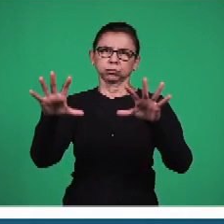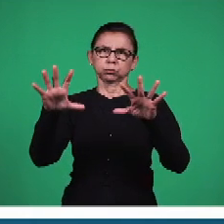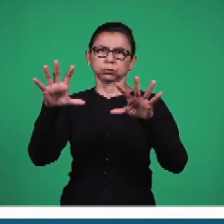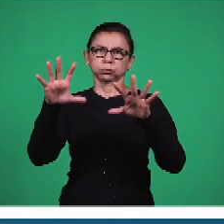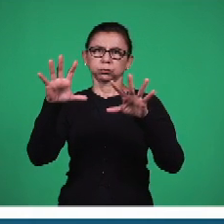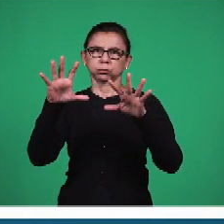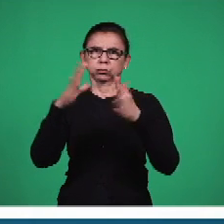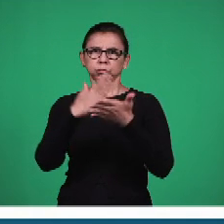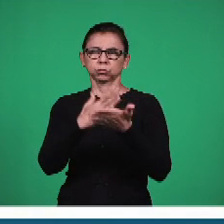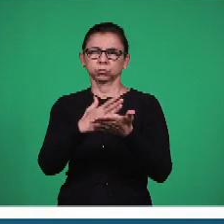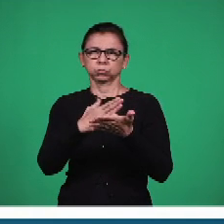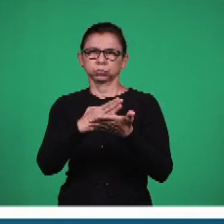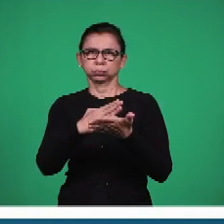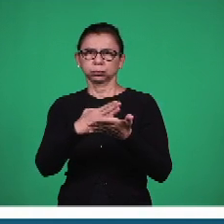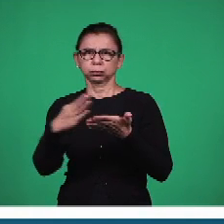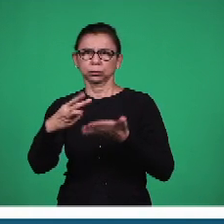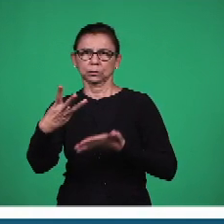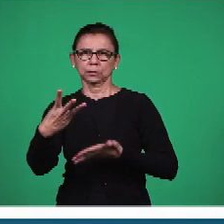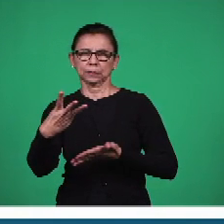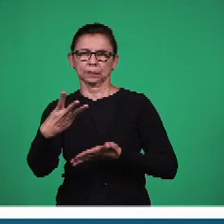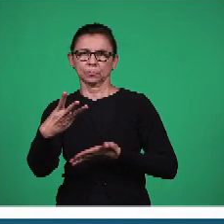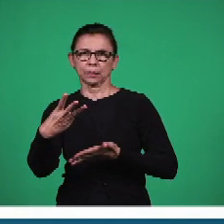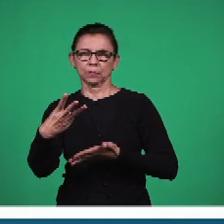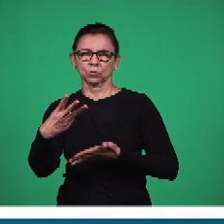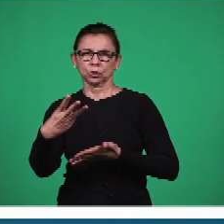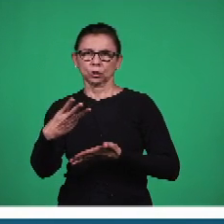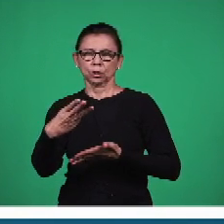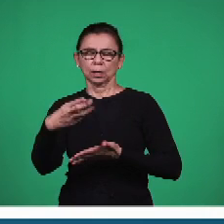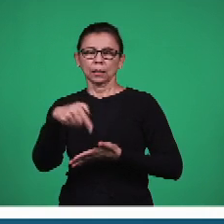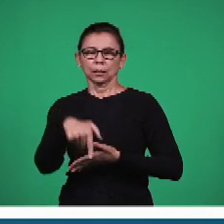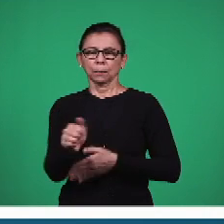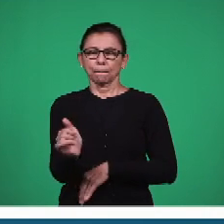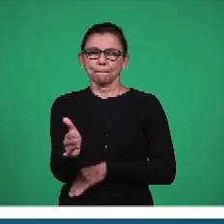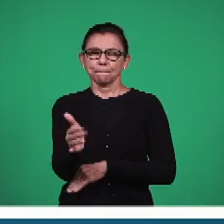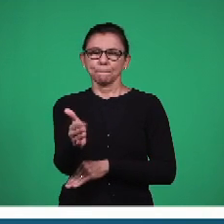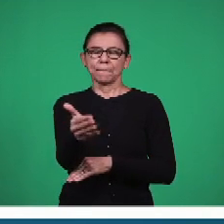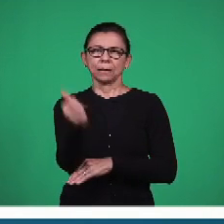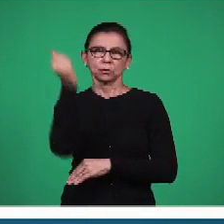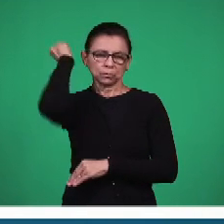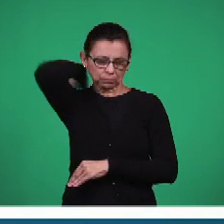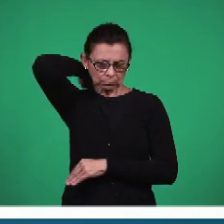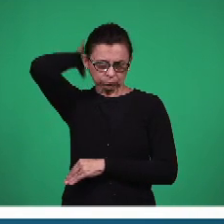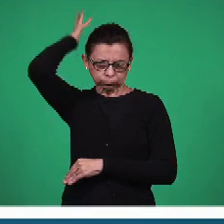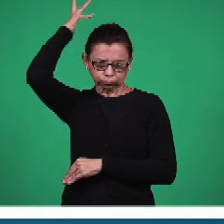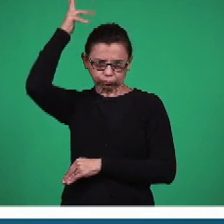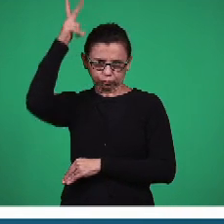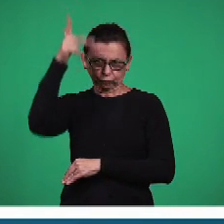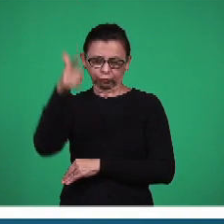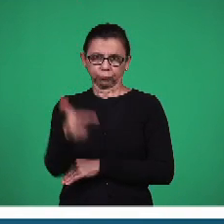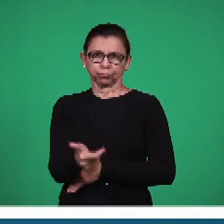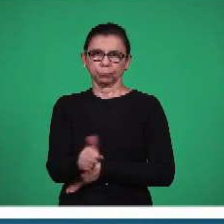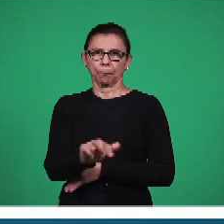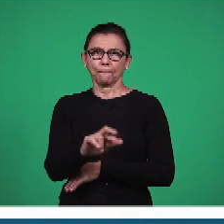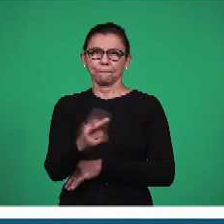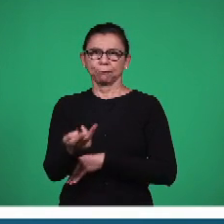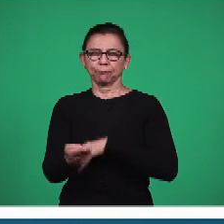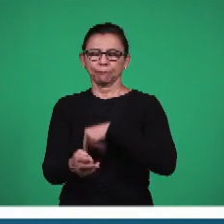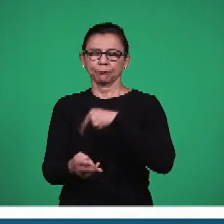terça parte das criaturas que tinham vida no mar e perdeu-se a terça parte das naus. Isso aí é o segundo sinal